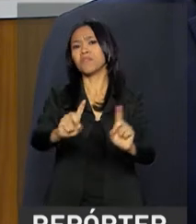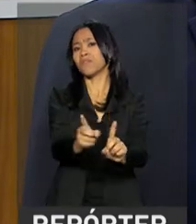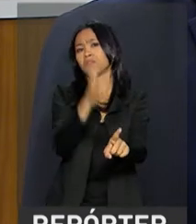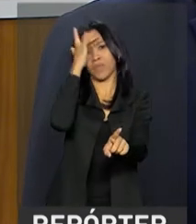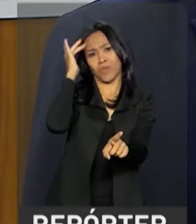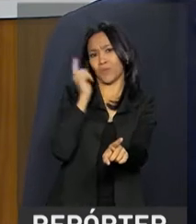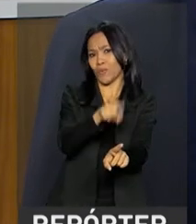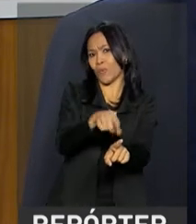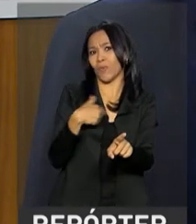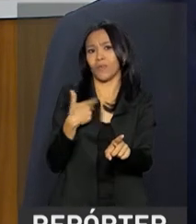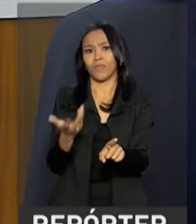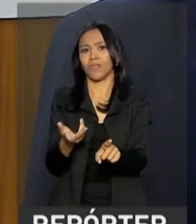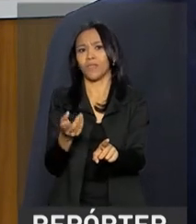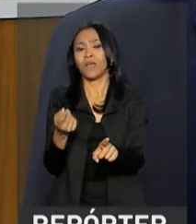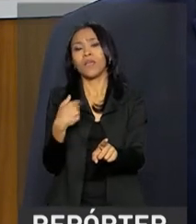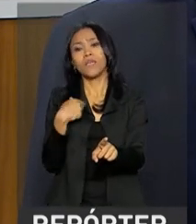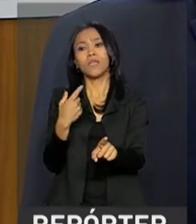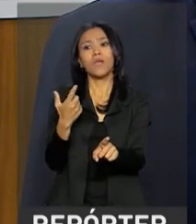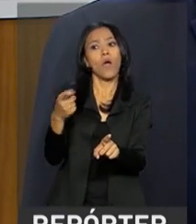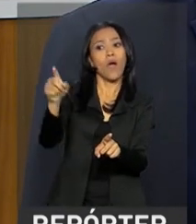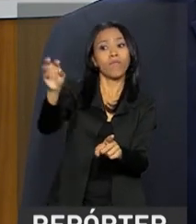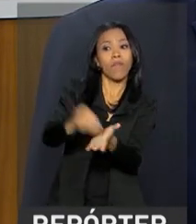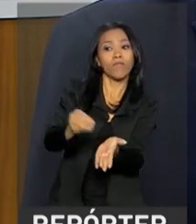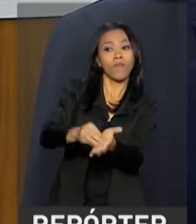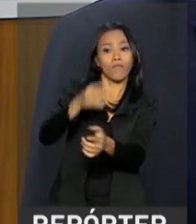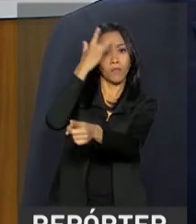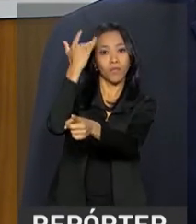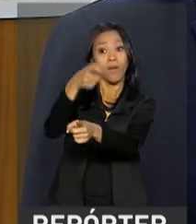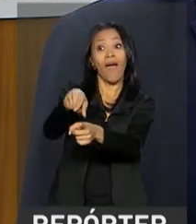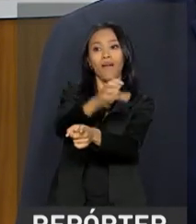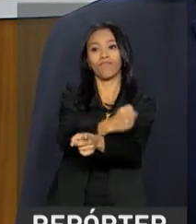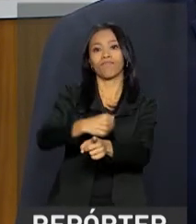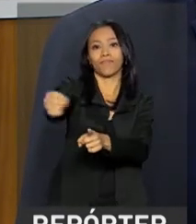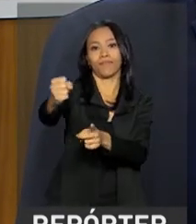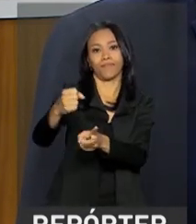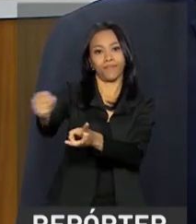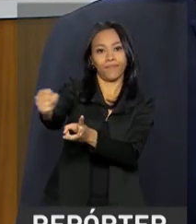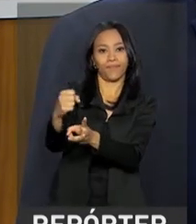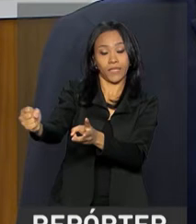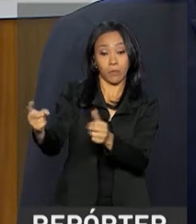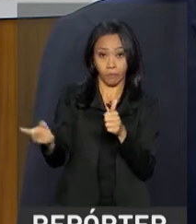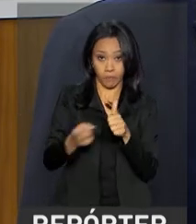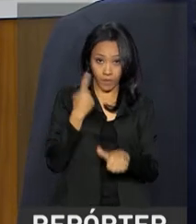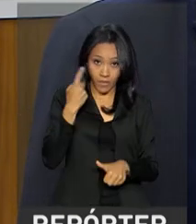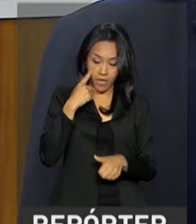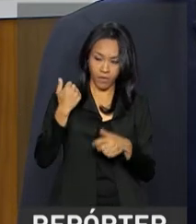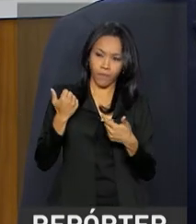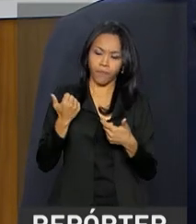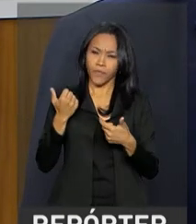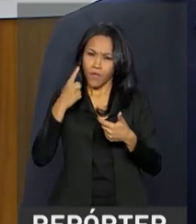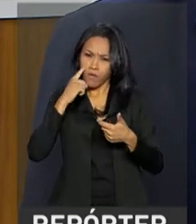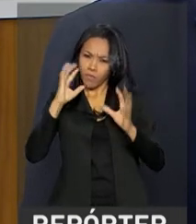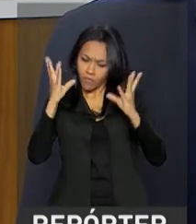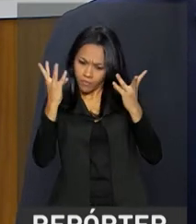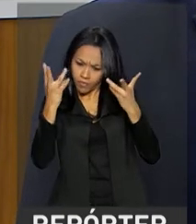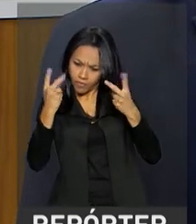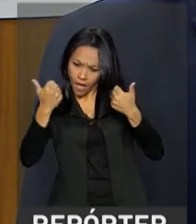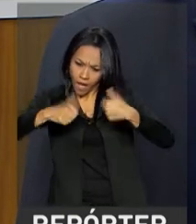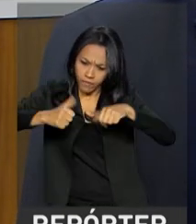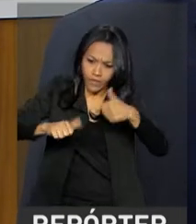atenda melhor áreas que estão realmente necessitamos de pessoas estão primeiro nós vamos fazer revisão dos processos de trabalho